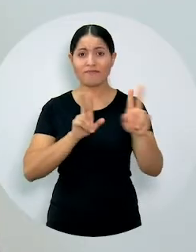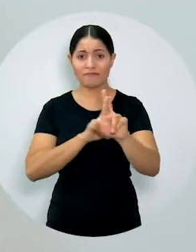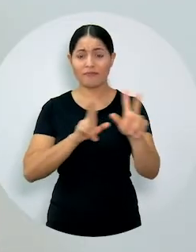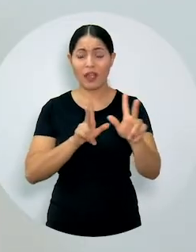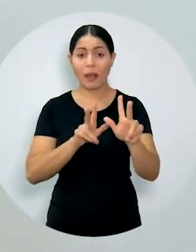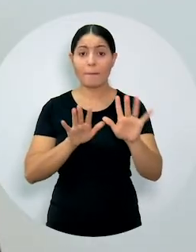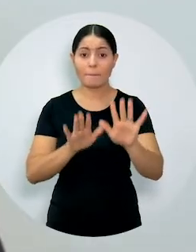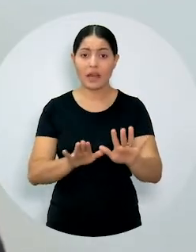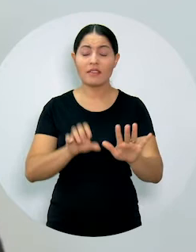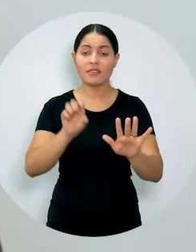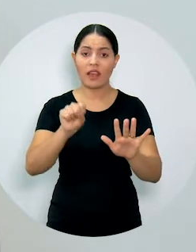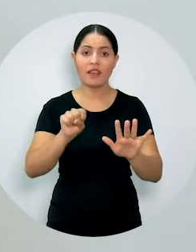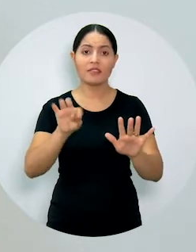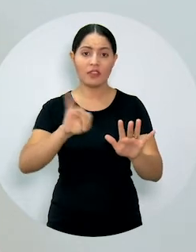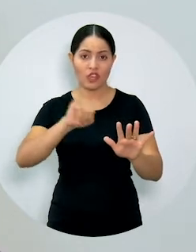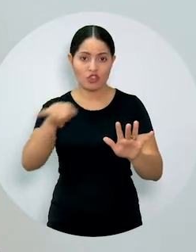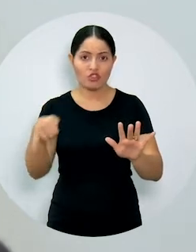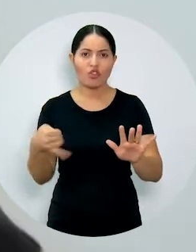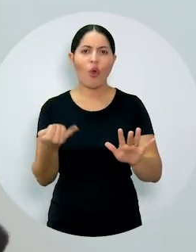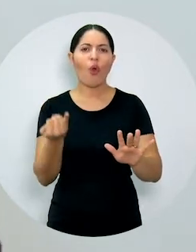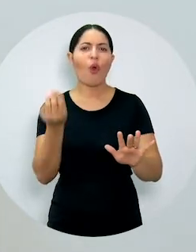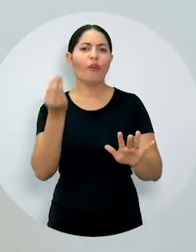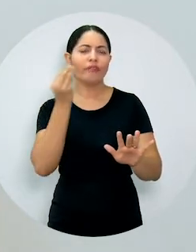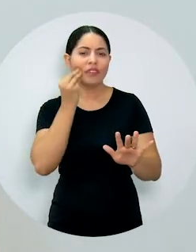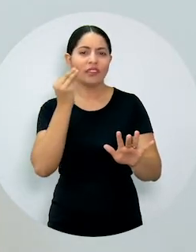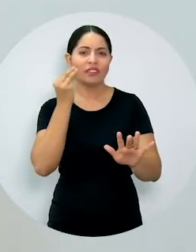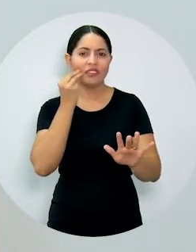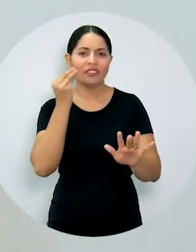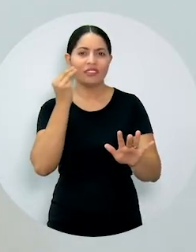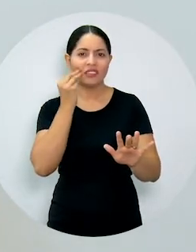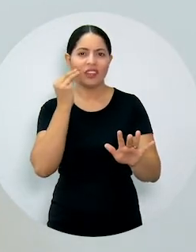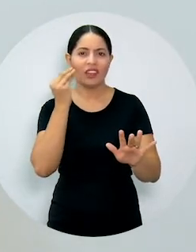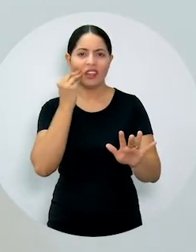que elas são diversas que existe o STJ para tentar unificar